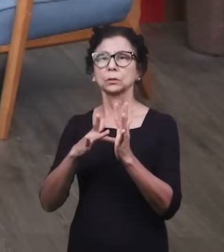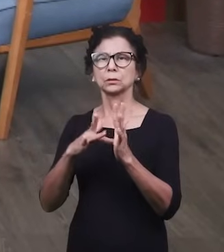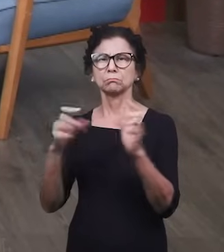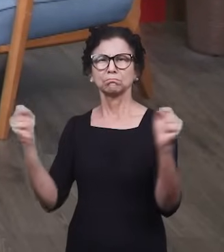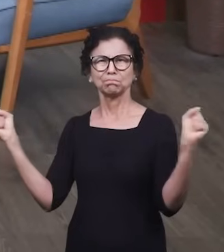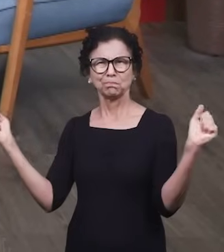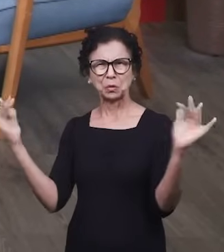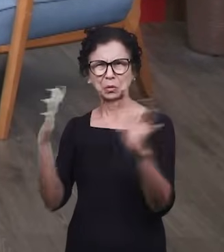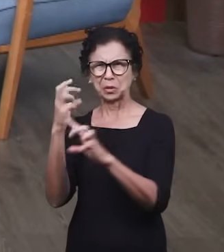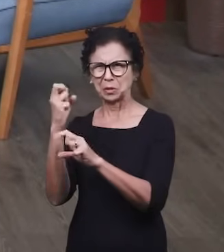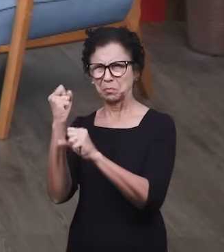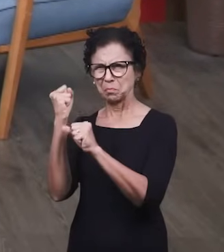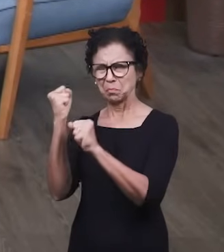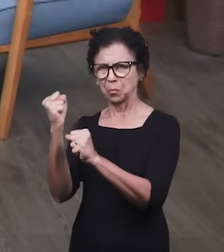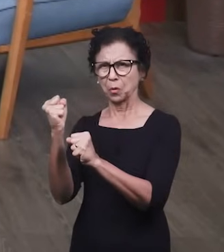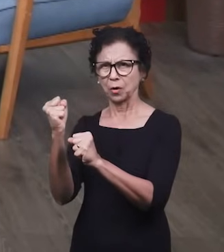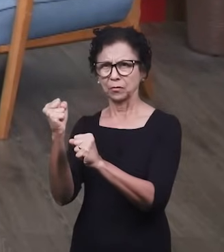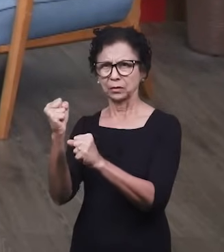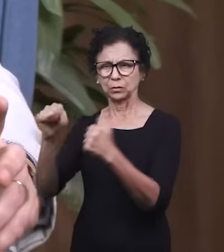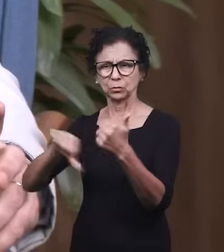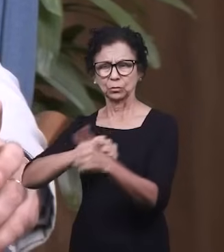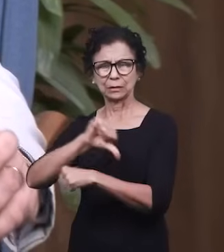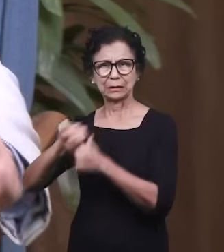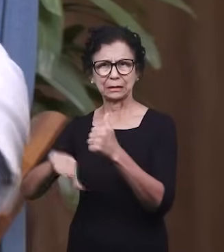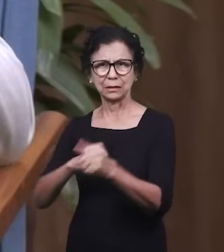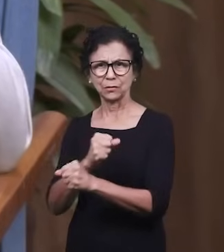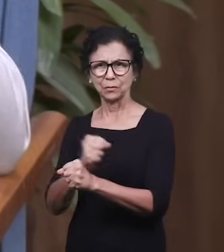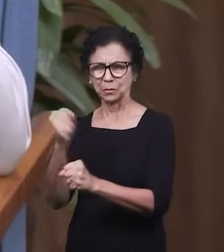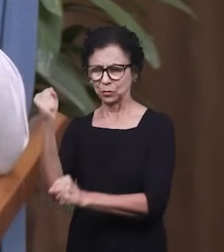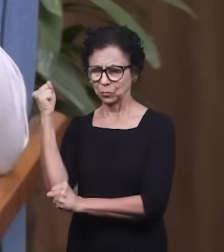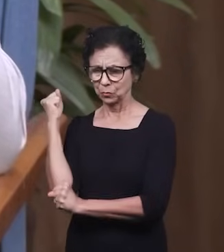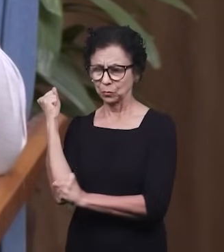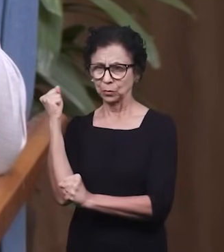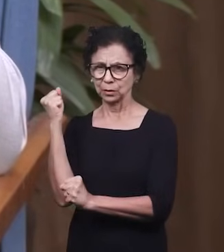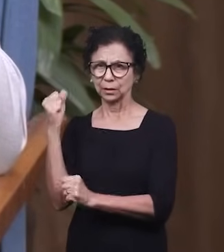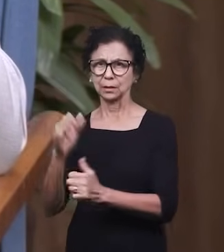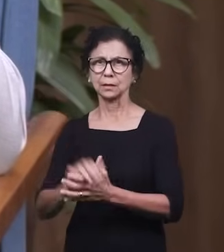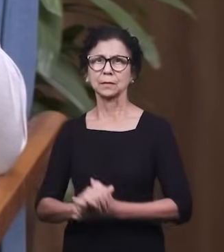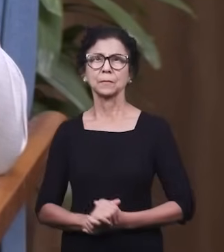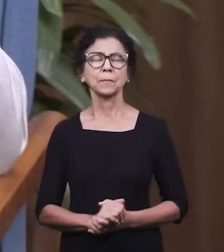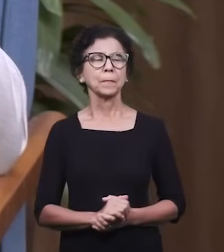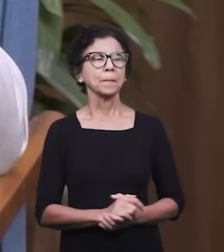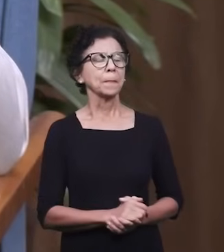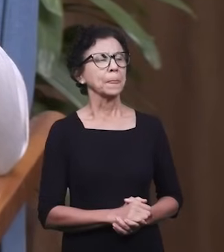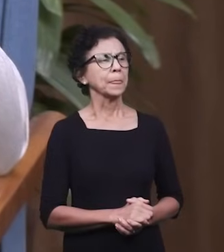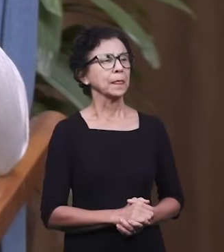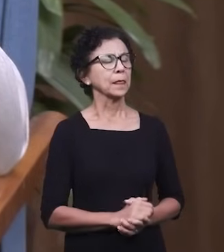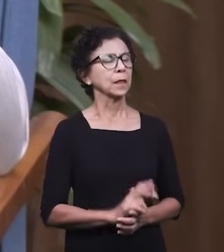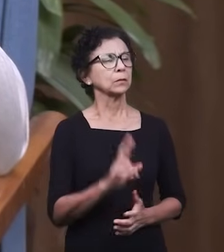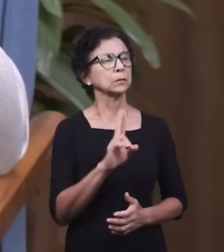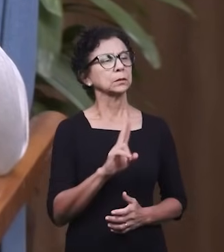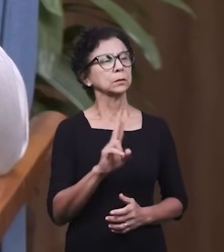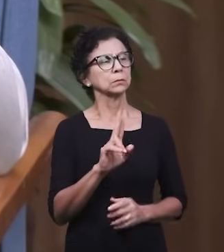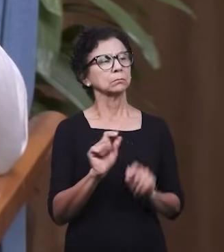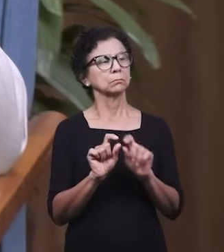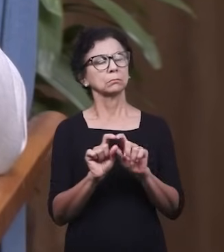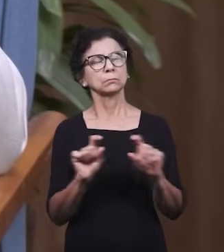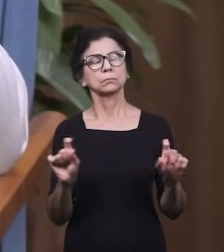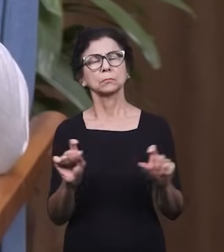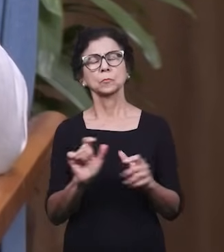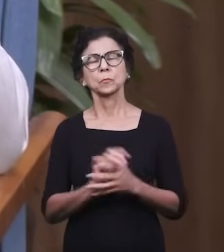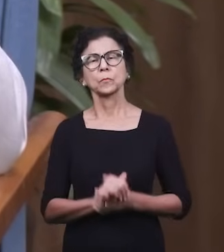há um aspecto que é interessante nesse contexto, porque vocês estão usando aqui uma expressão conhecer Jesus.